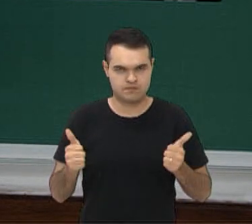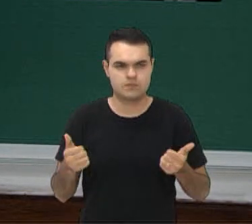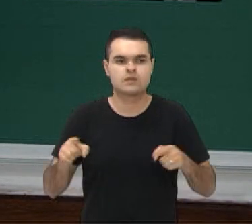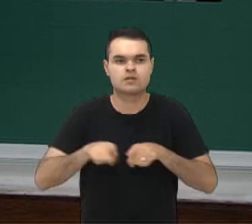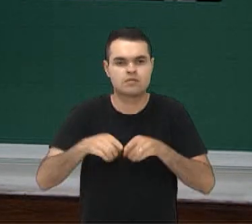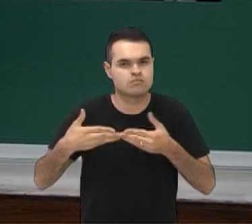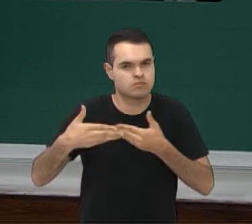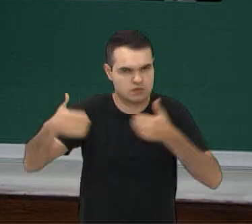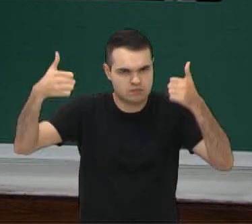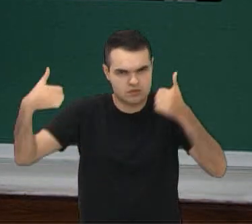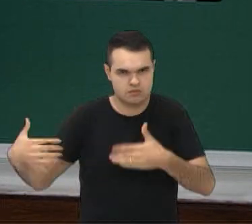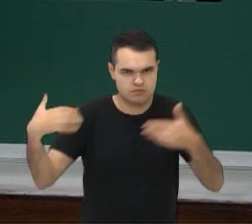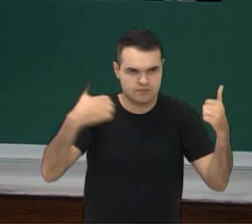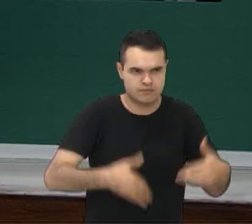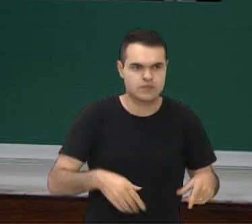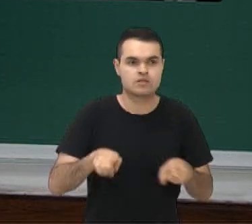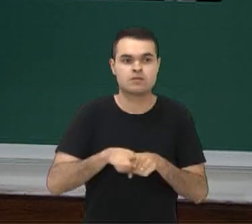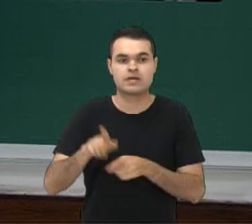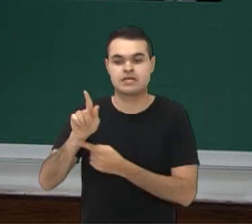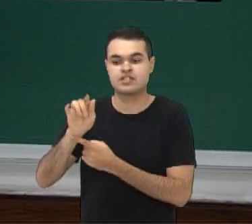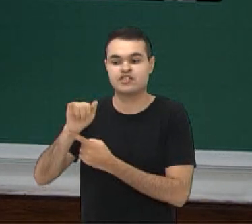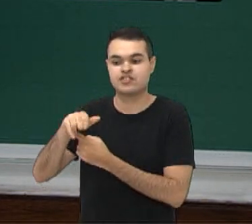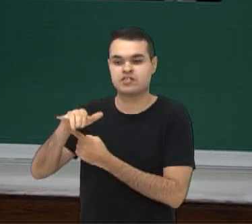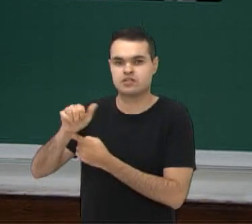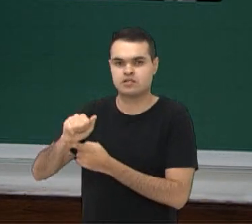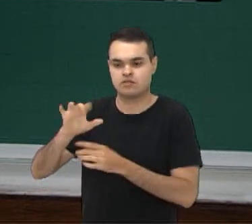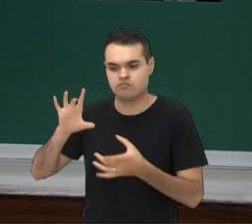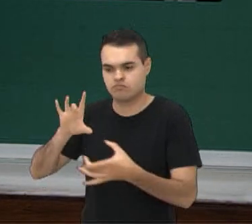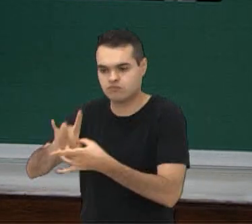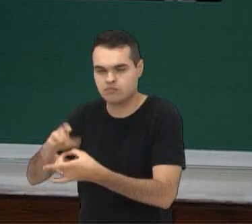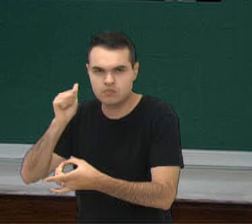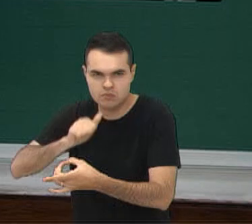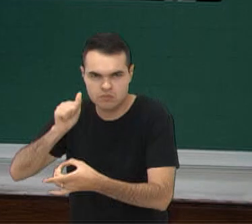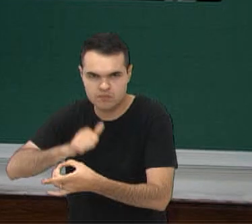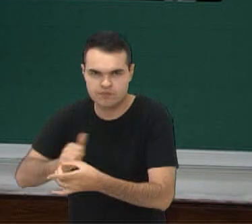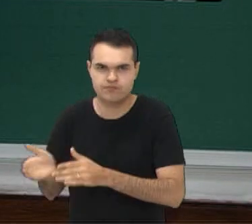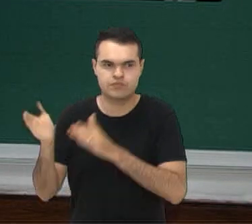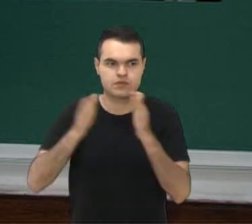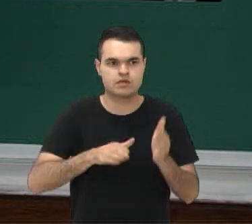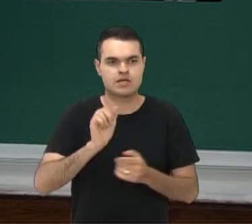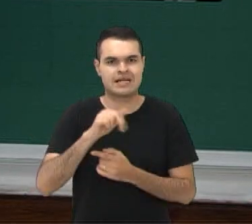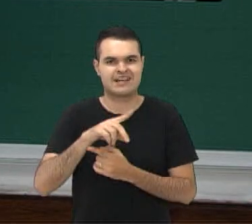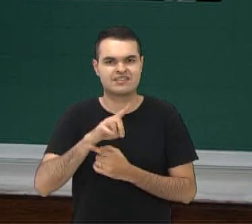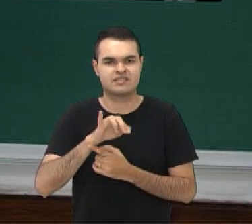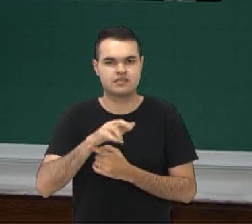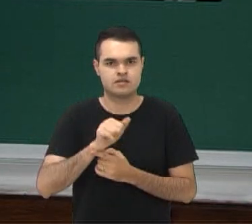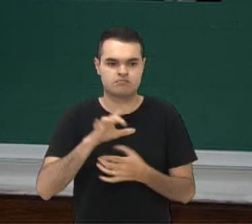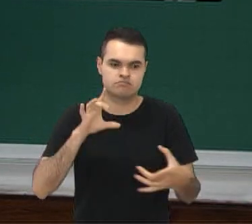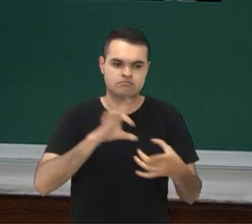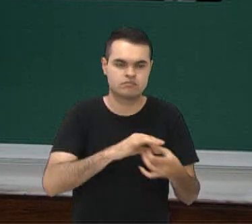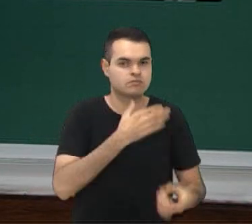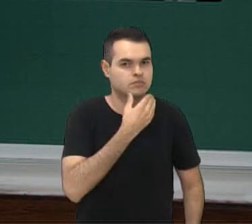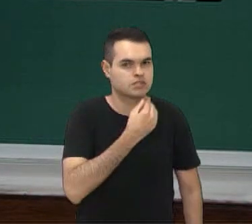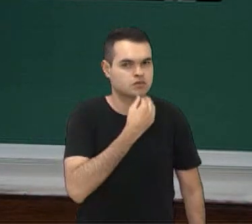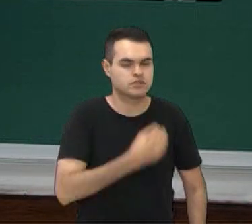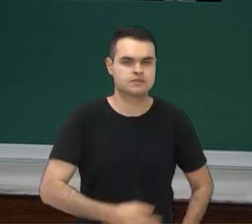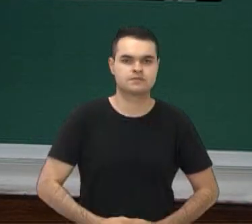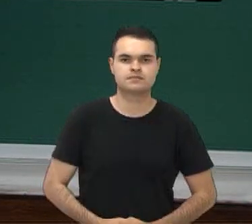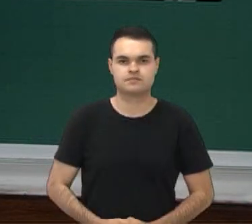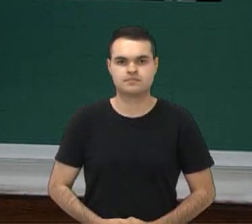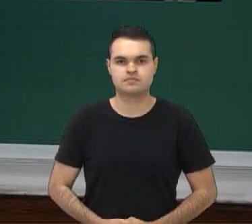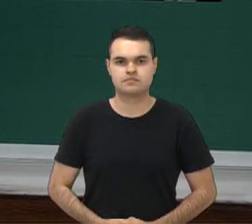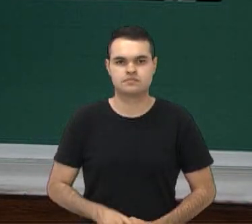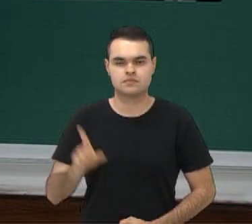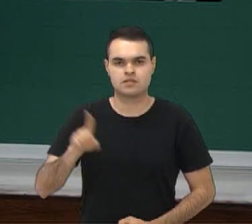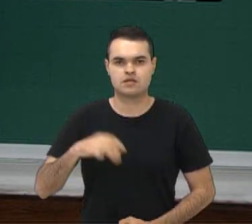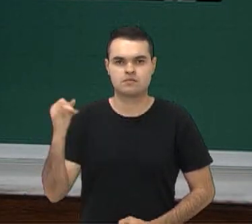eu também tenho a ginia, que é relacionada ao sexo feminino, e andria, que é relacionada ao sexo masculino. É